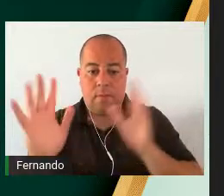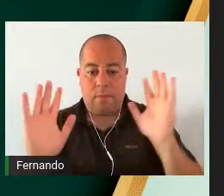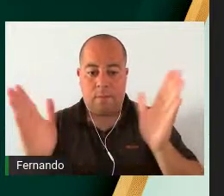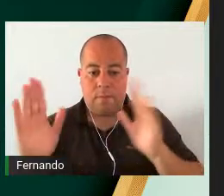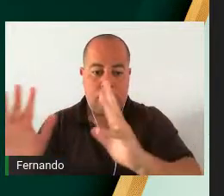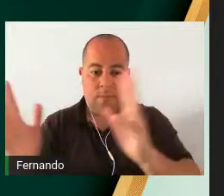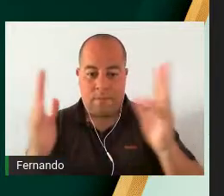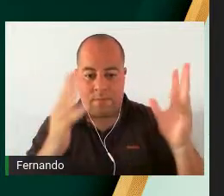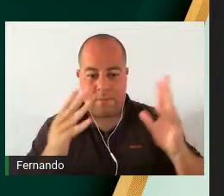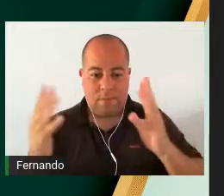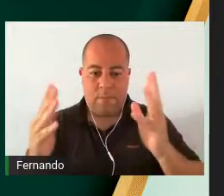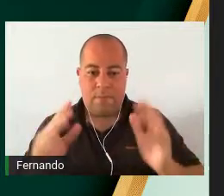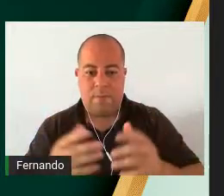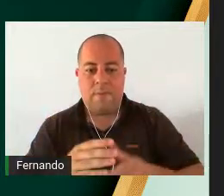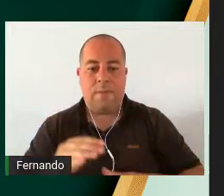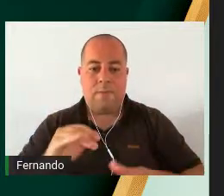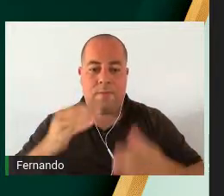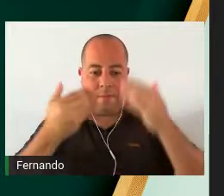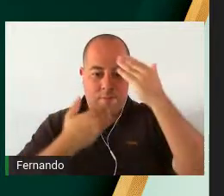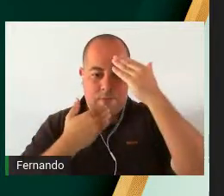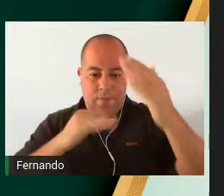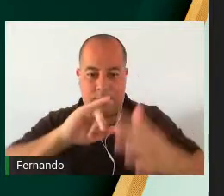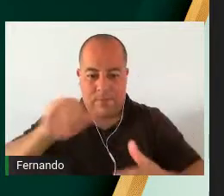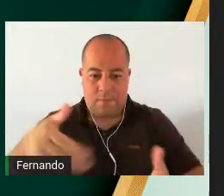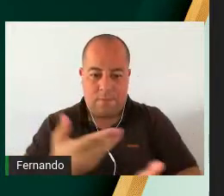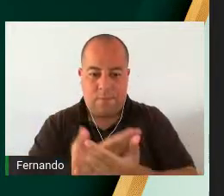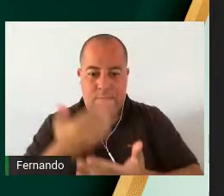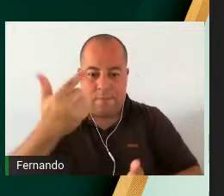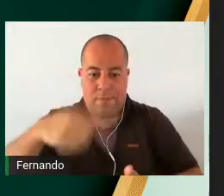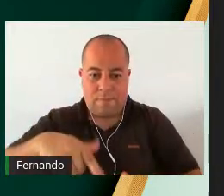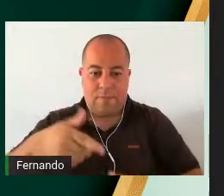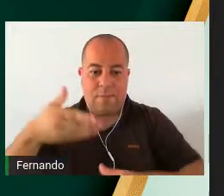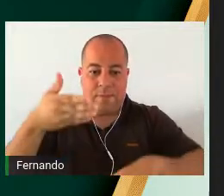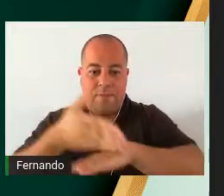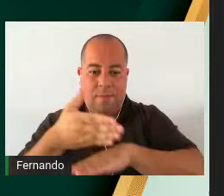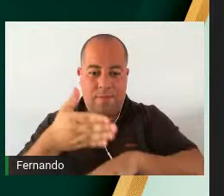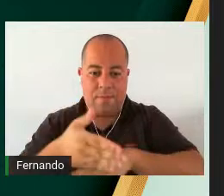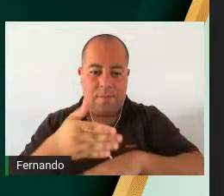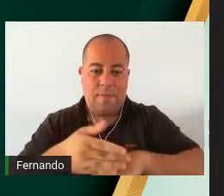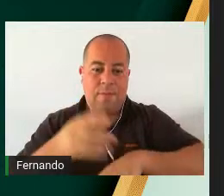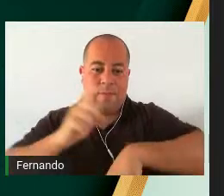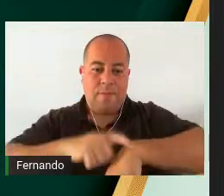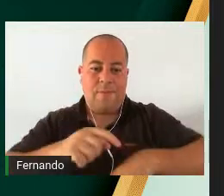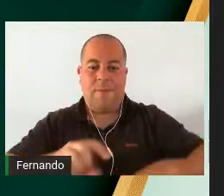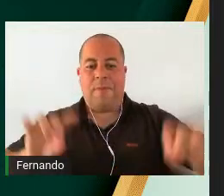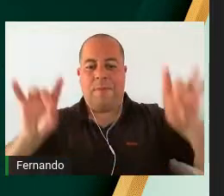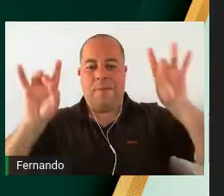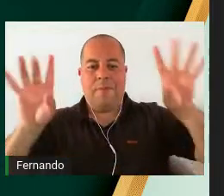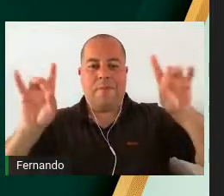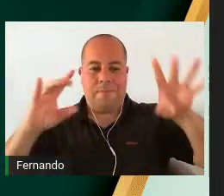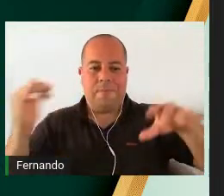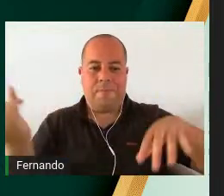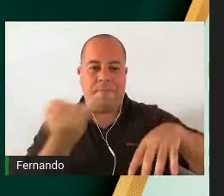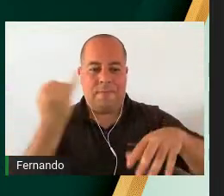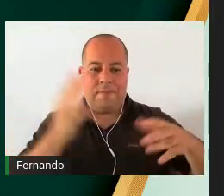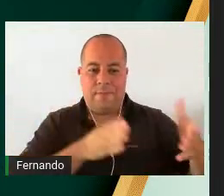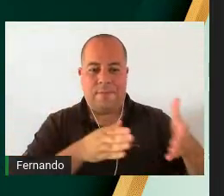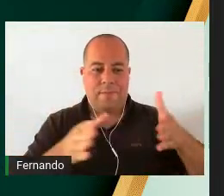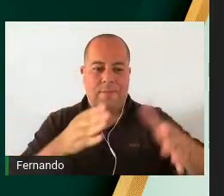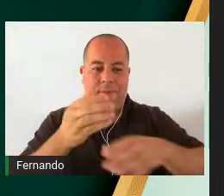e agradeço a oportunidade de estar presente mais uma vez, numa ocasião tão importante da trajetória acadêmica de